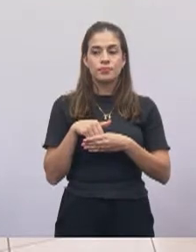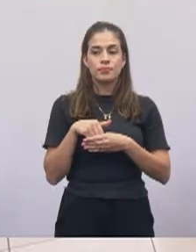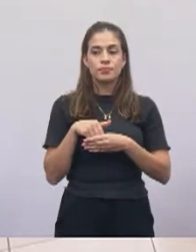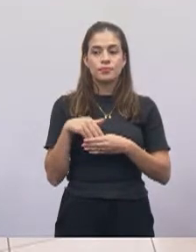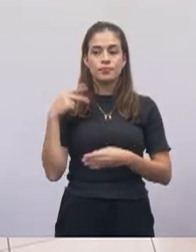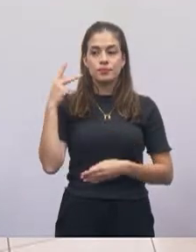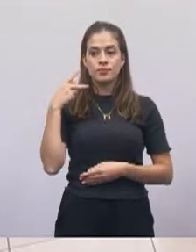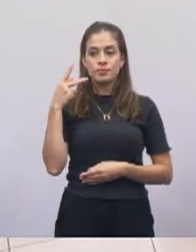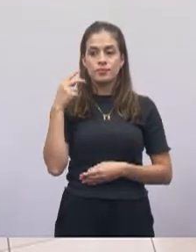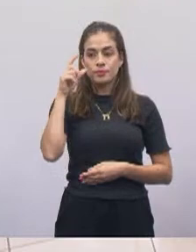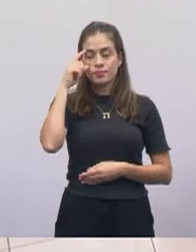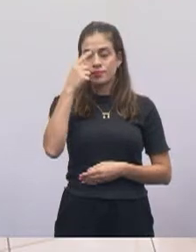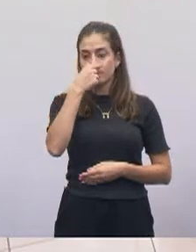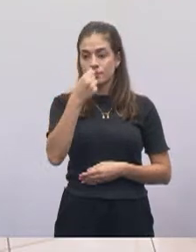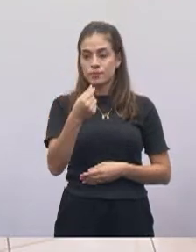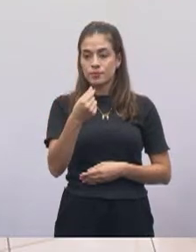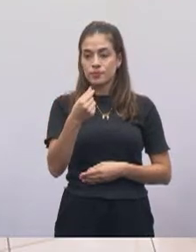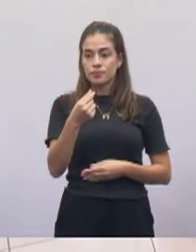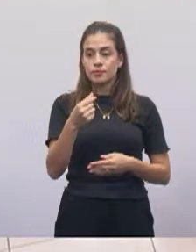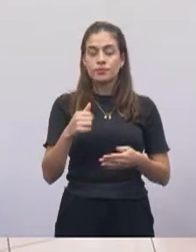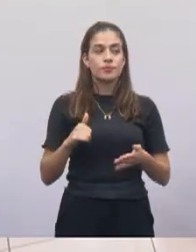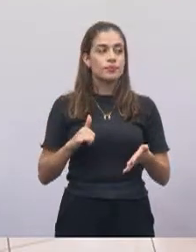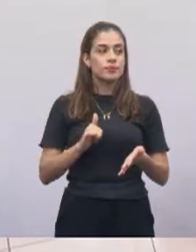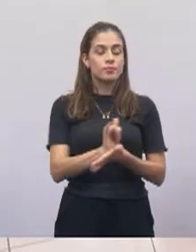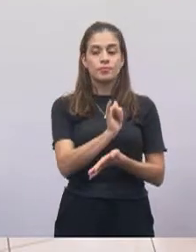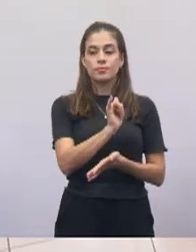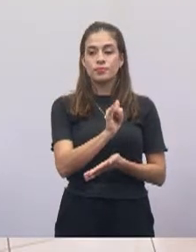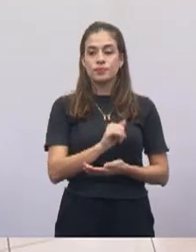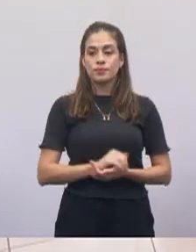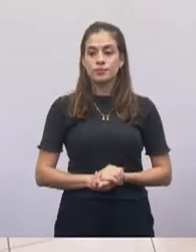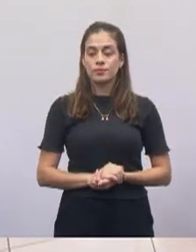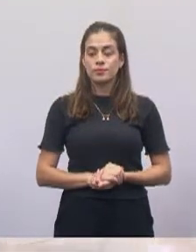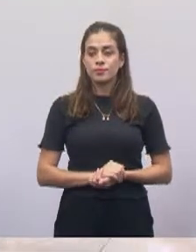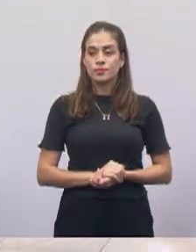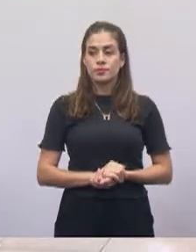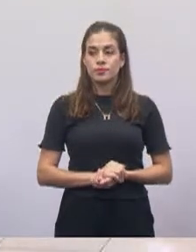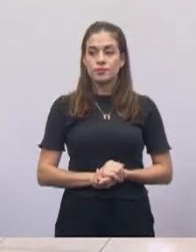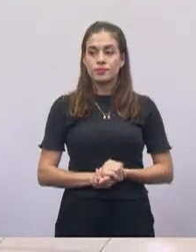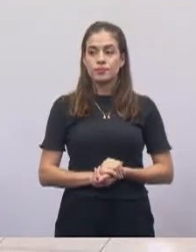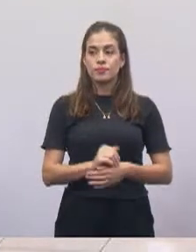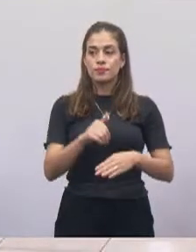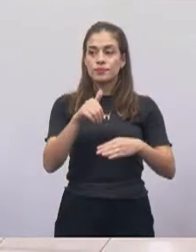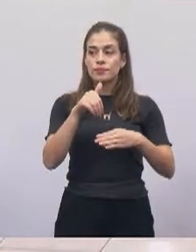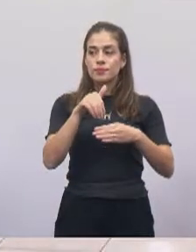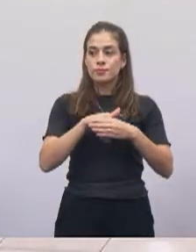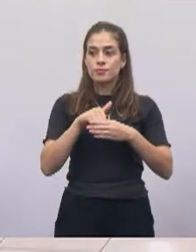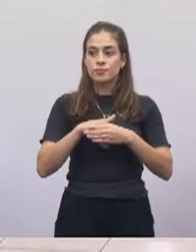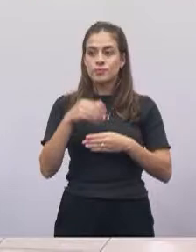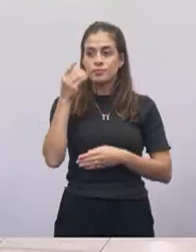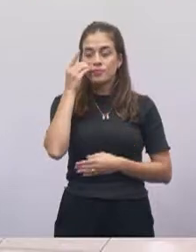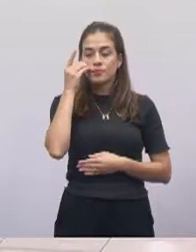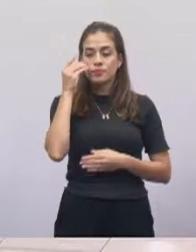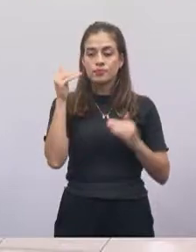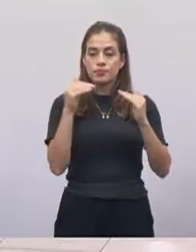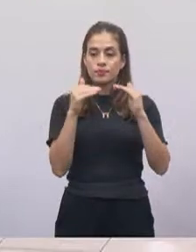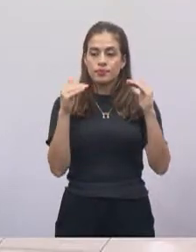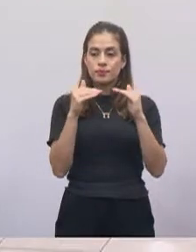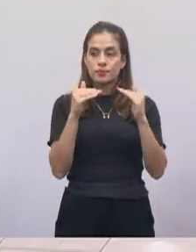Como vota o vereador Abner Rosa? Vereador Abner Rosa está ausente. Como vota o vereador Dude?